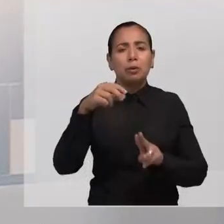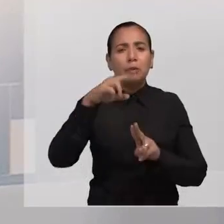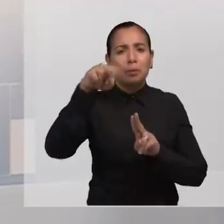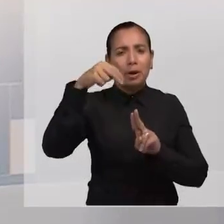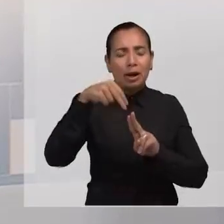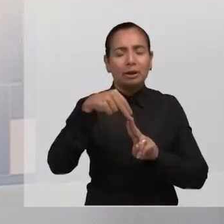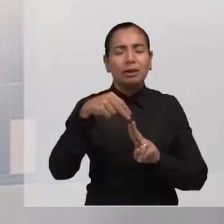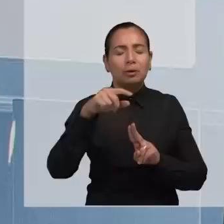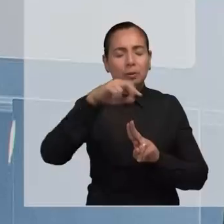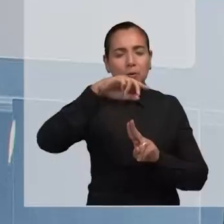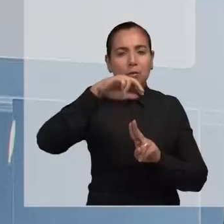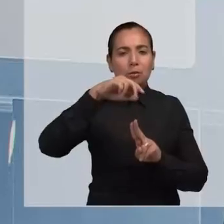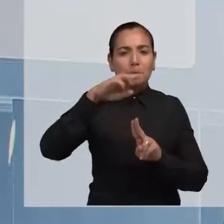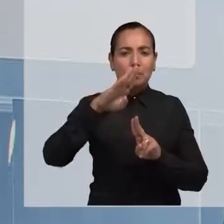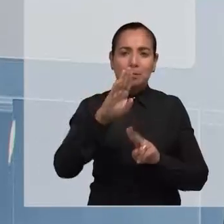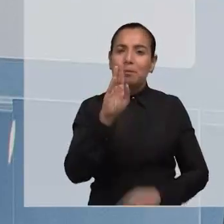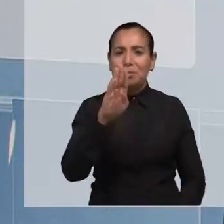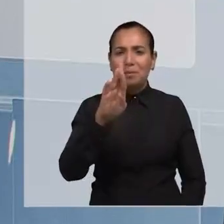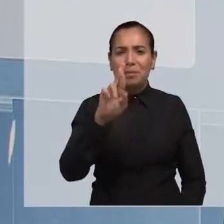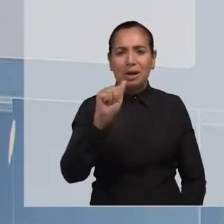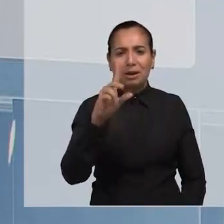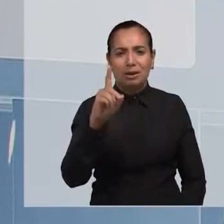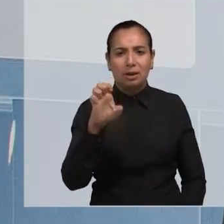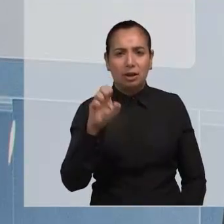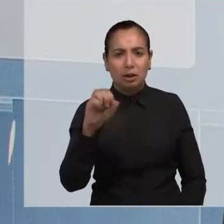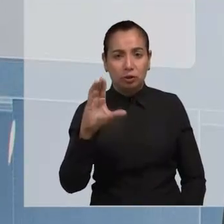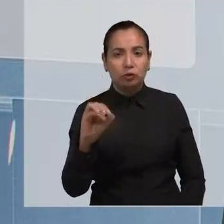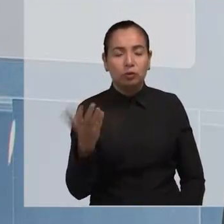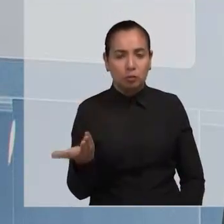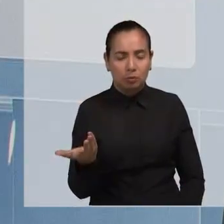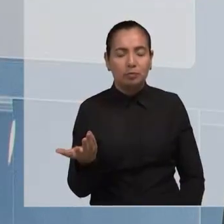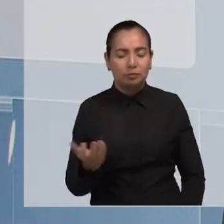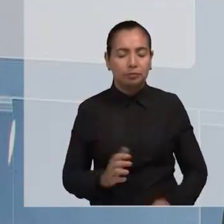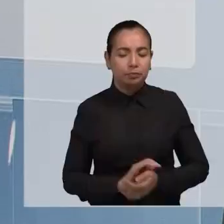acho que ali só tem aquela saída, né? Aquela base, né?